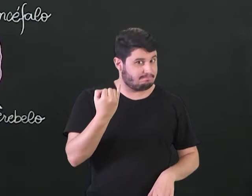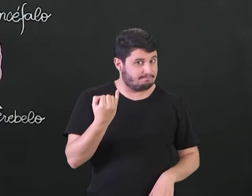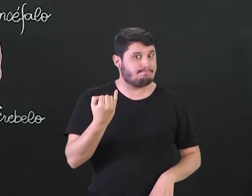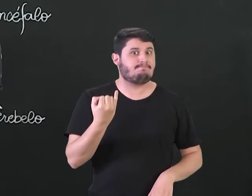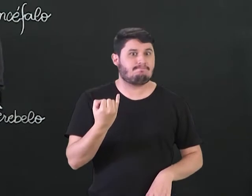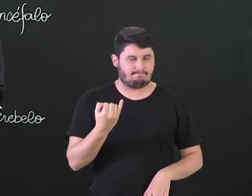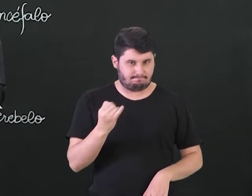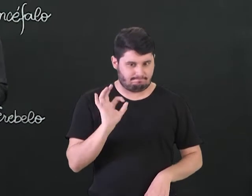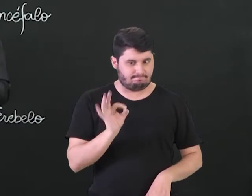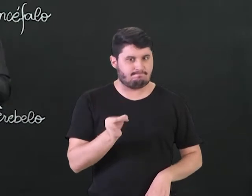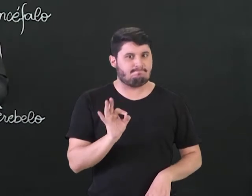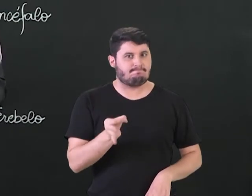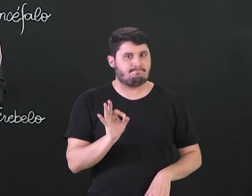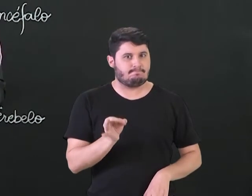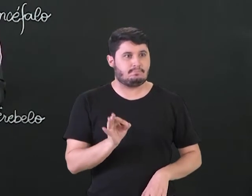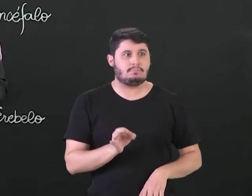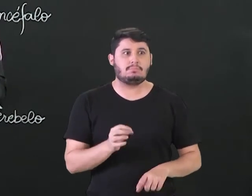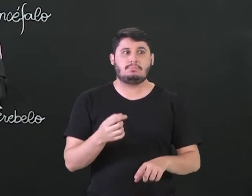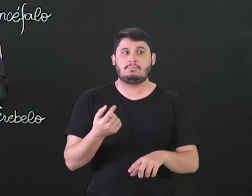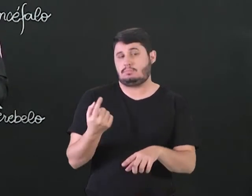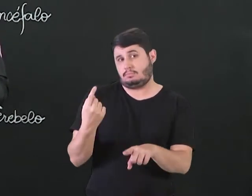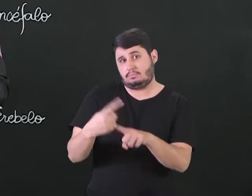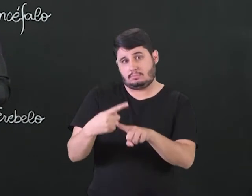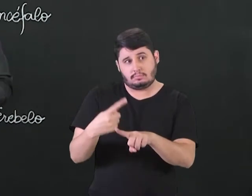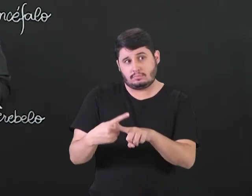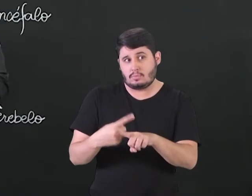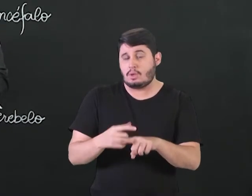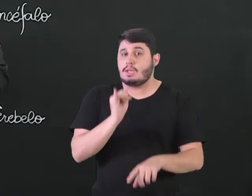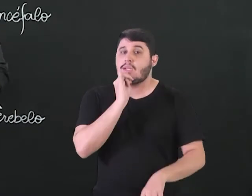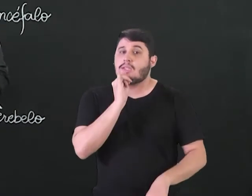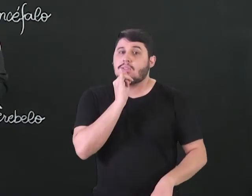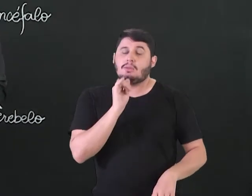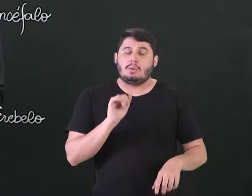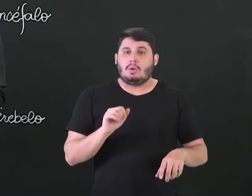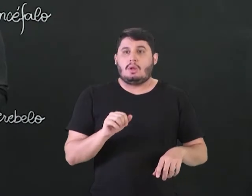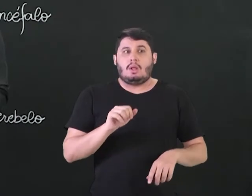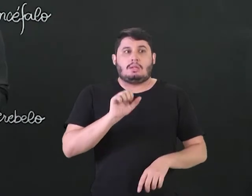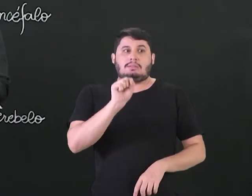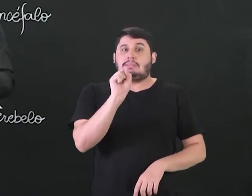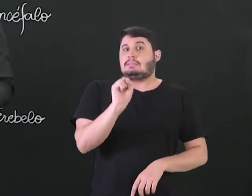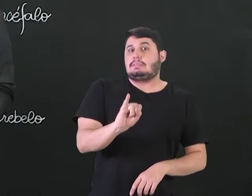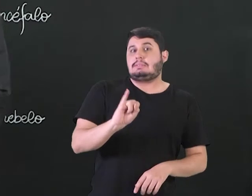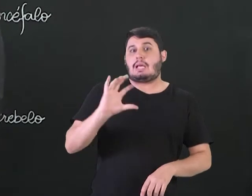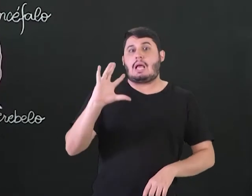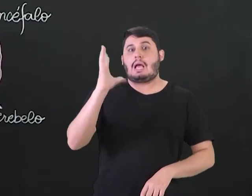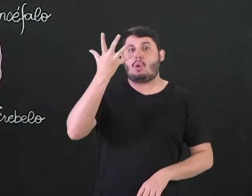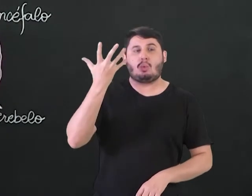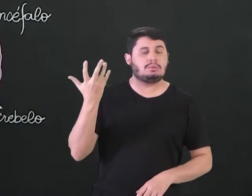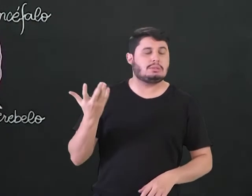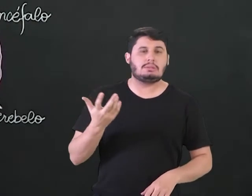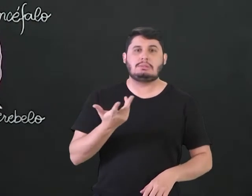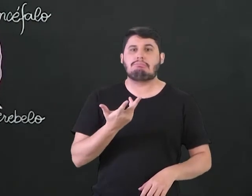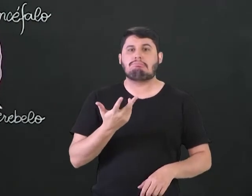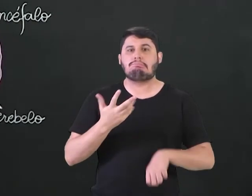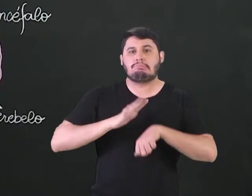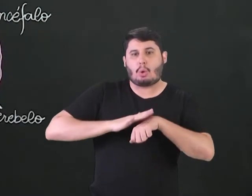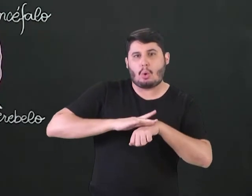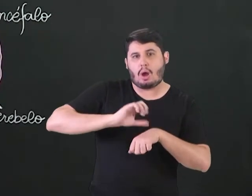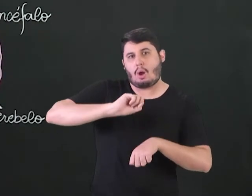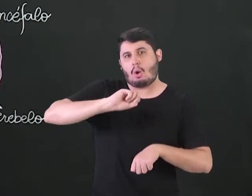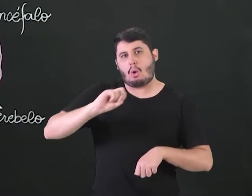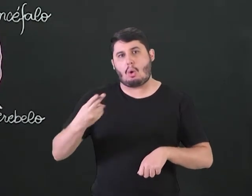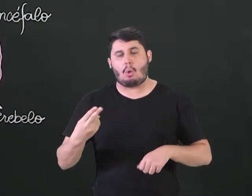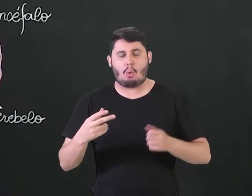vai ser tão vital no caso de uma lesão como o sistema nervoso central. Imagina uma lesão aqui no braço. Um